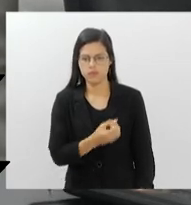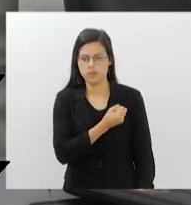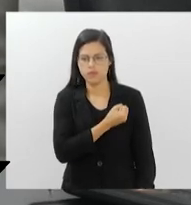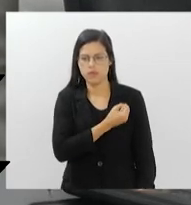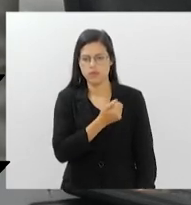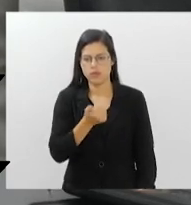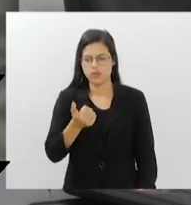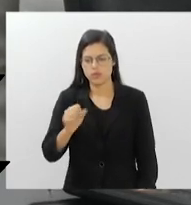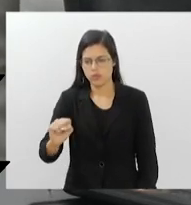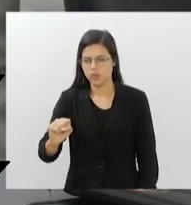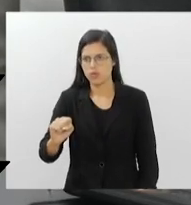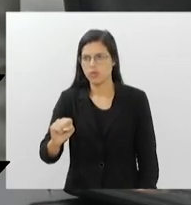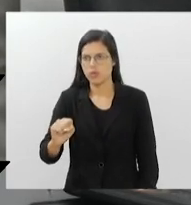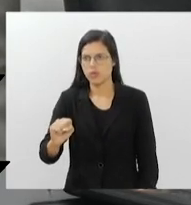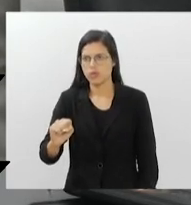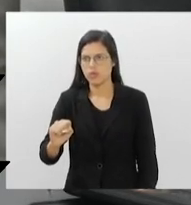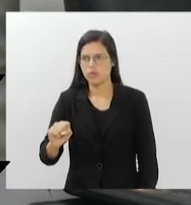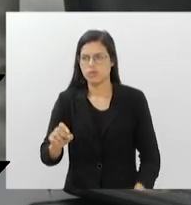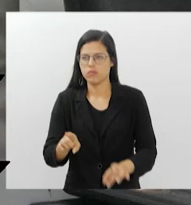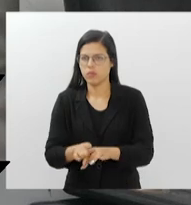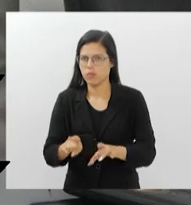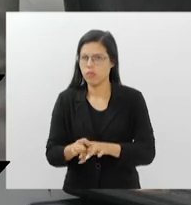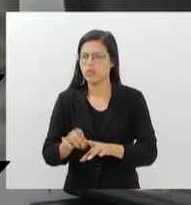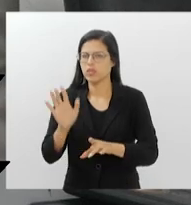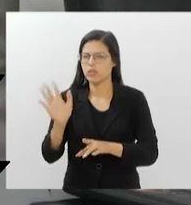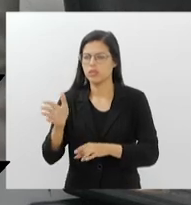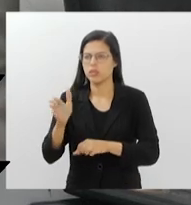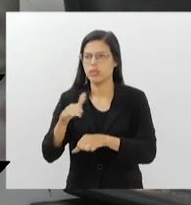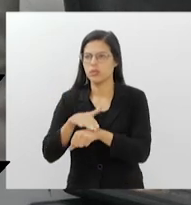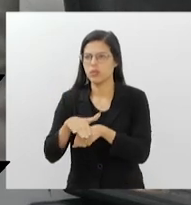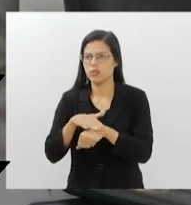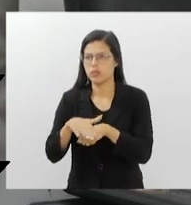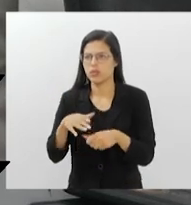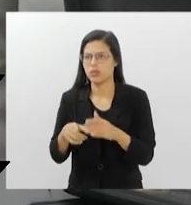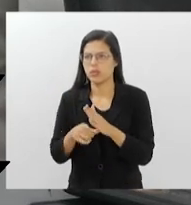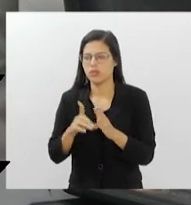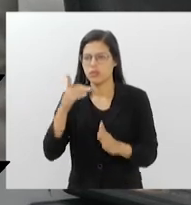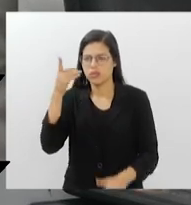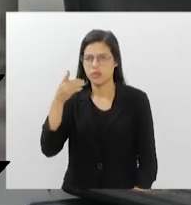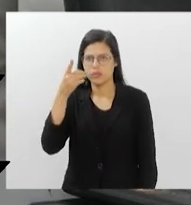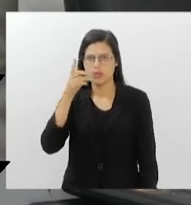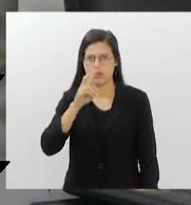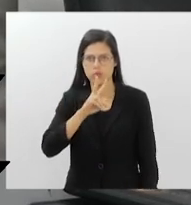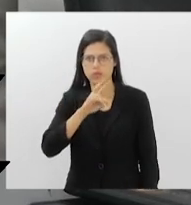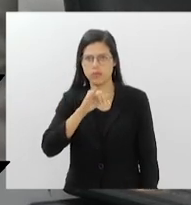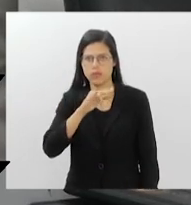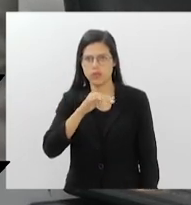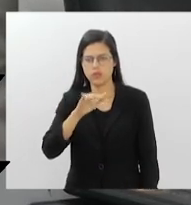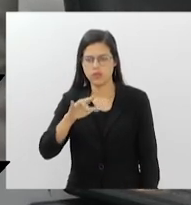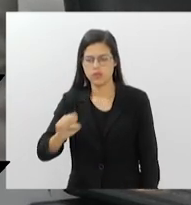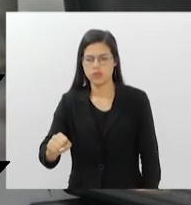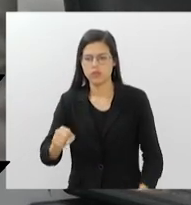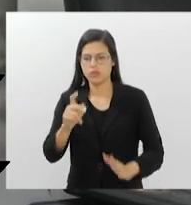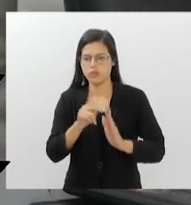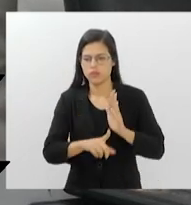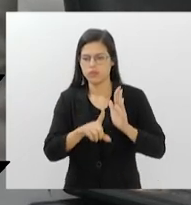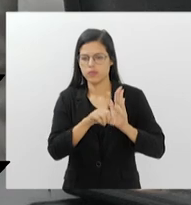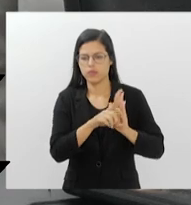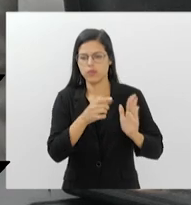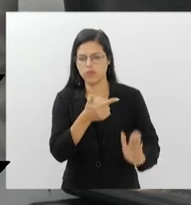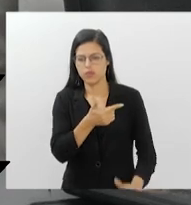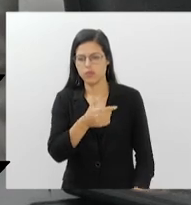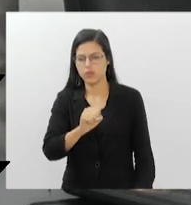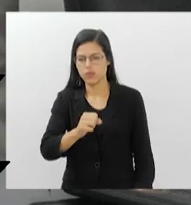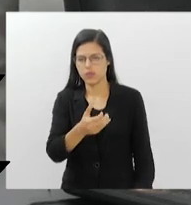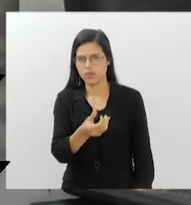18 da pauta também foi objeto de conversa mais cedo com o deputado Vinícius kolino projeto de lei